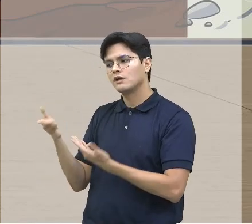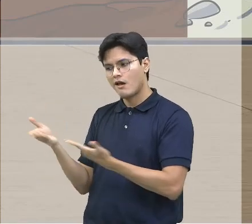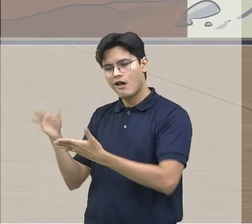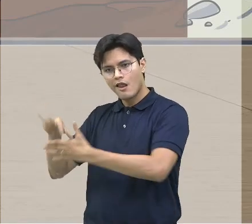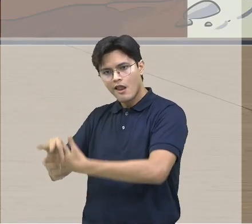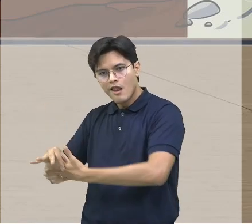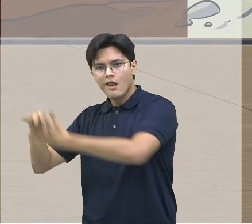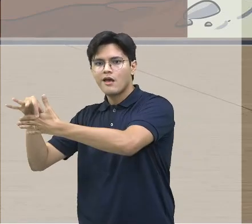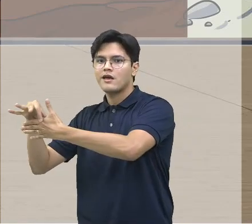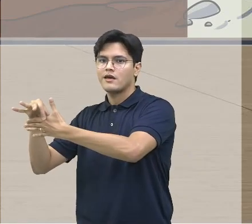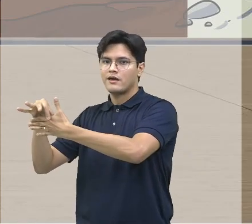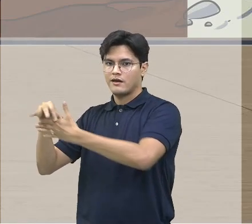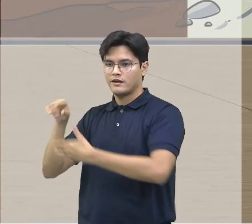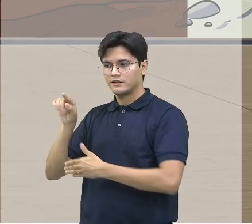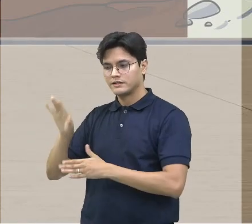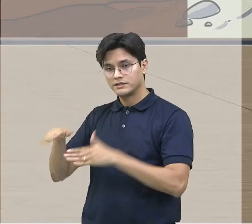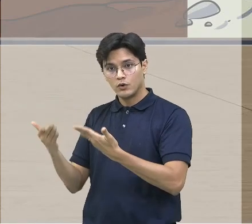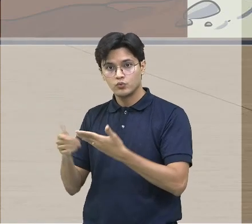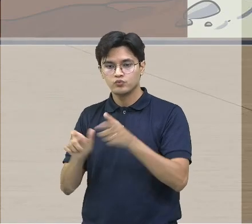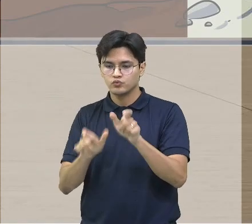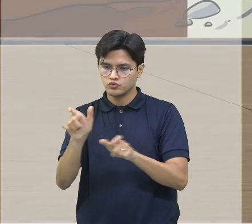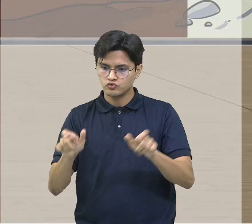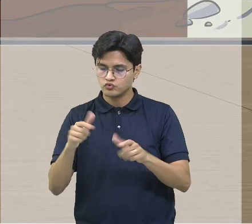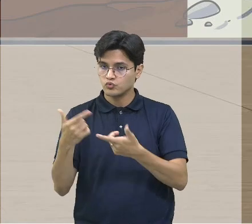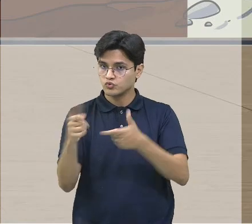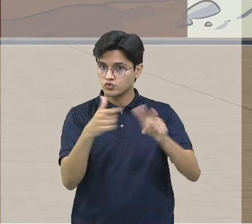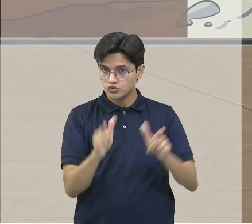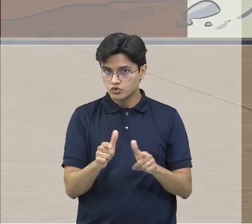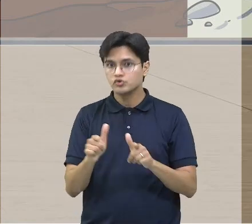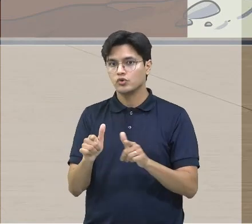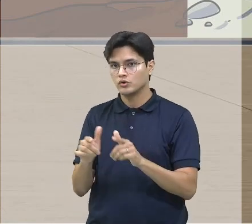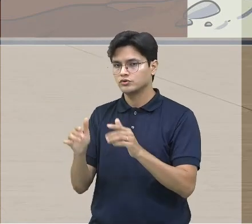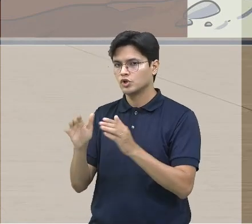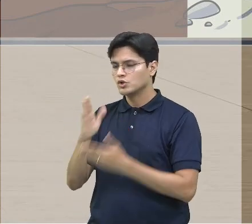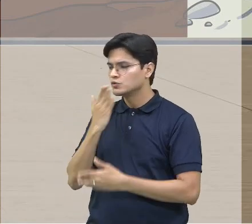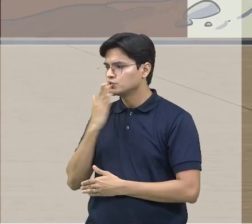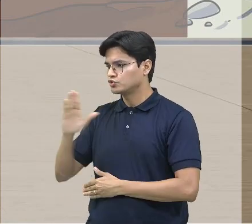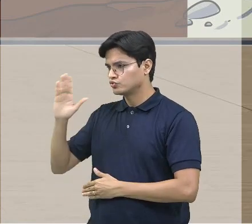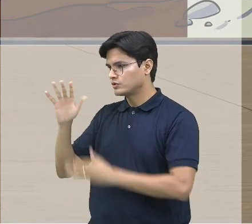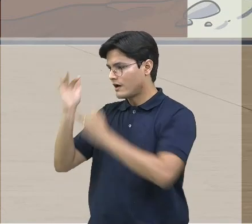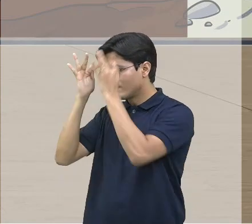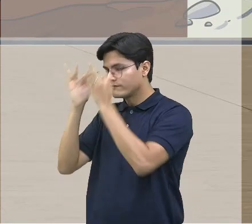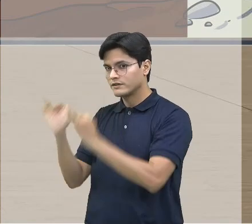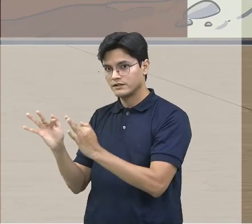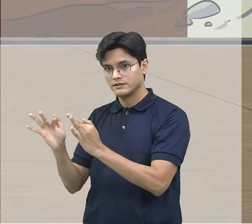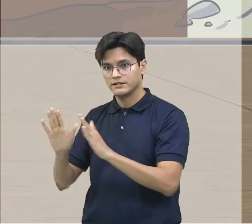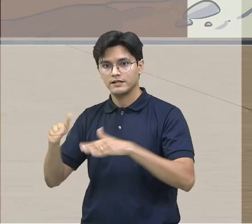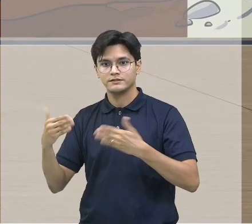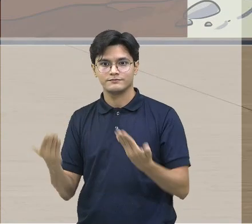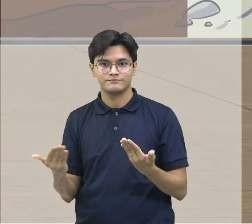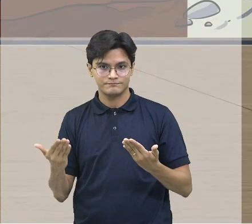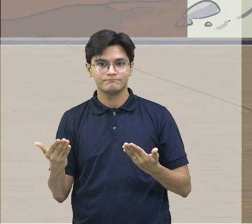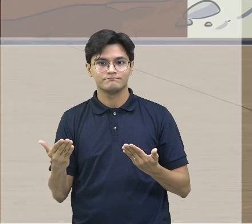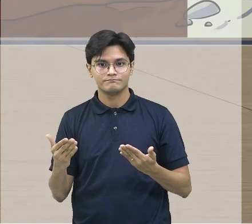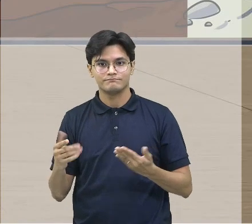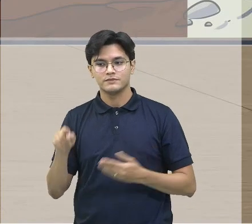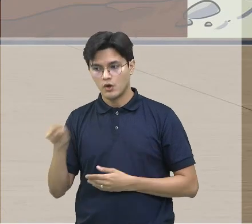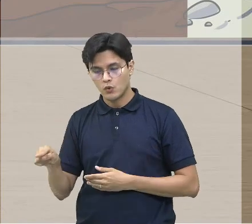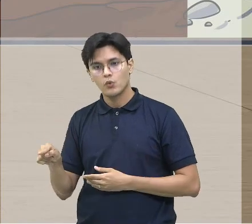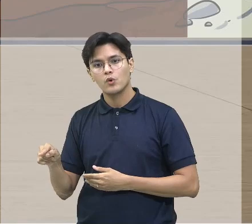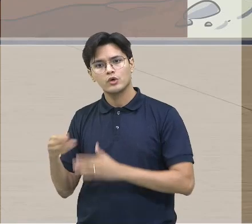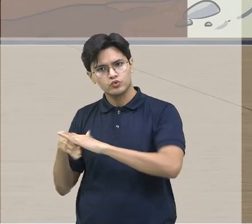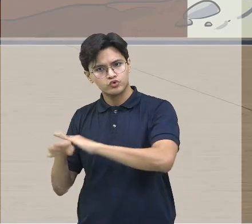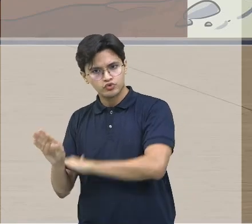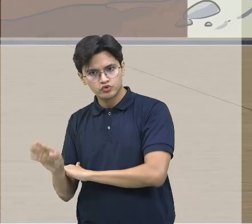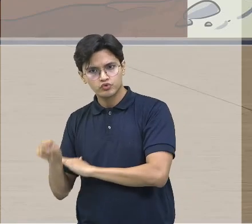de fidelidade, de proteção mútua. Então, esse elemento do comitatus vai ser encaixado dentro dessa sociedade que agora está